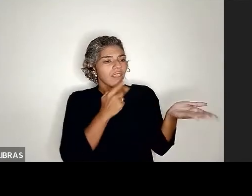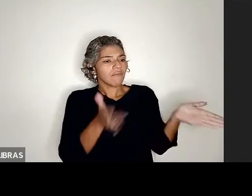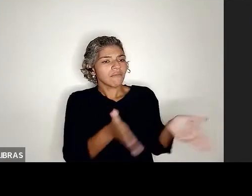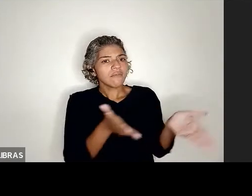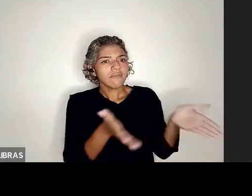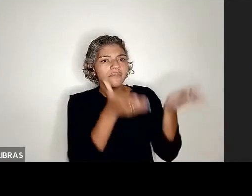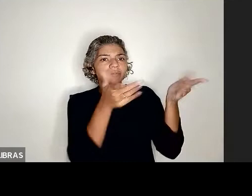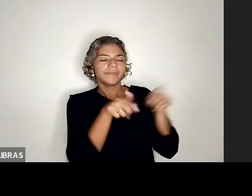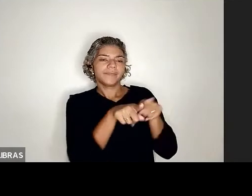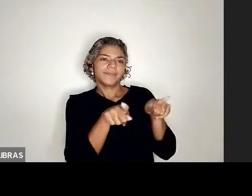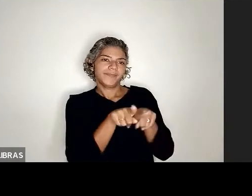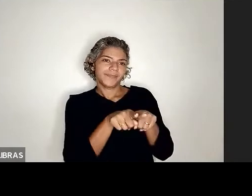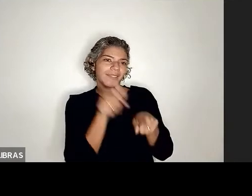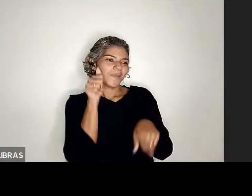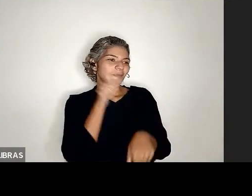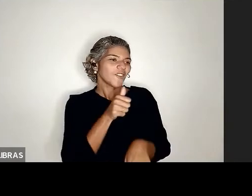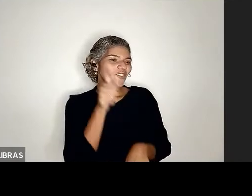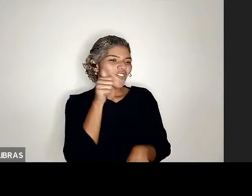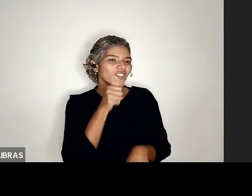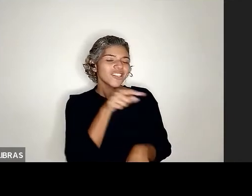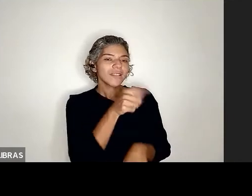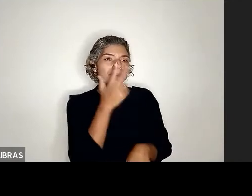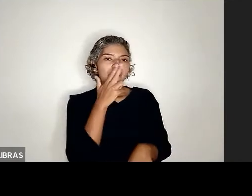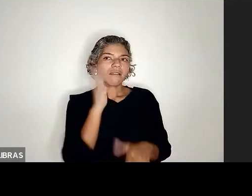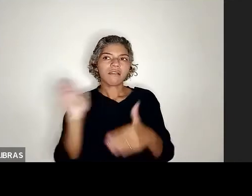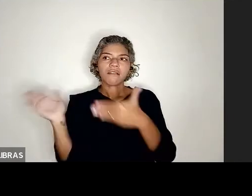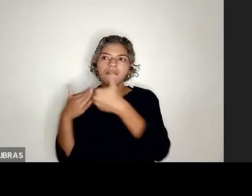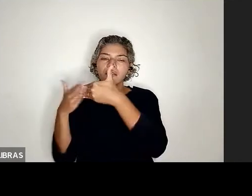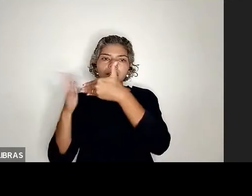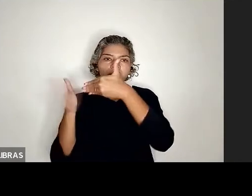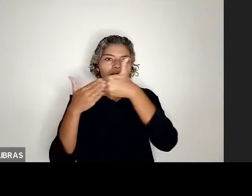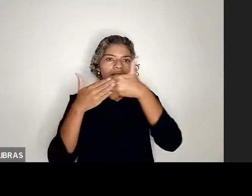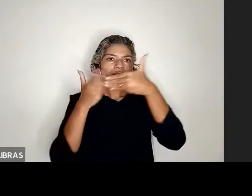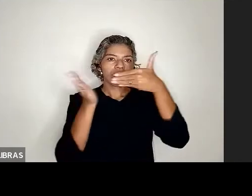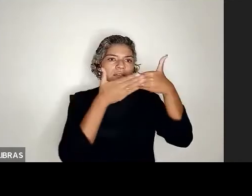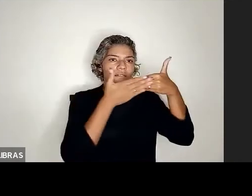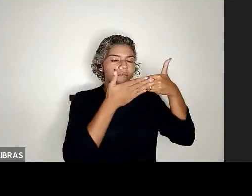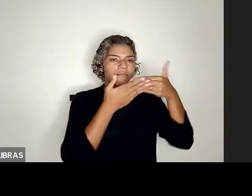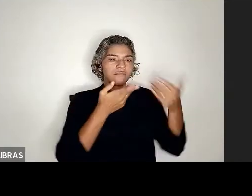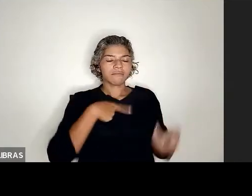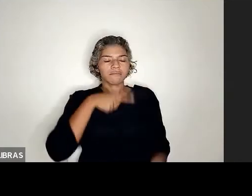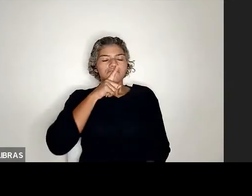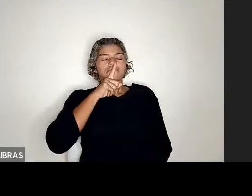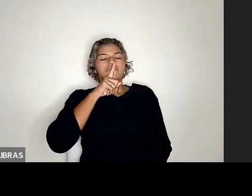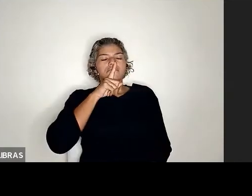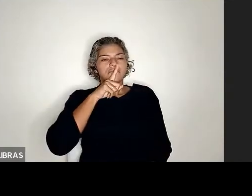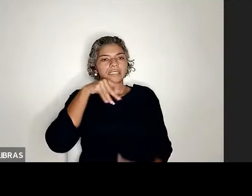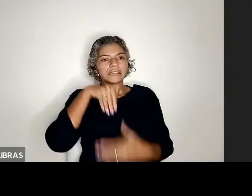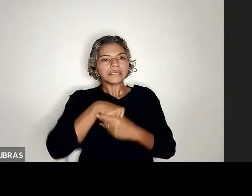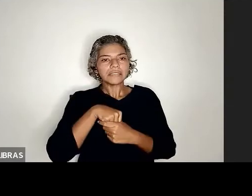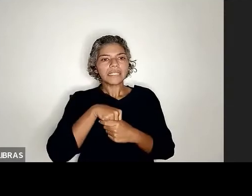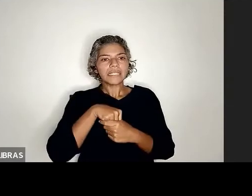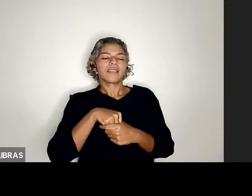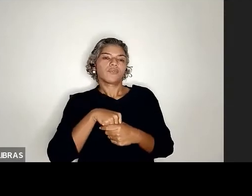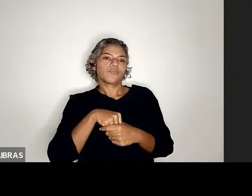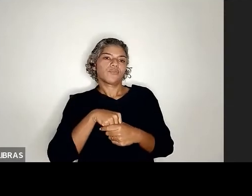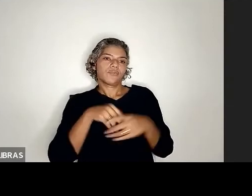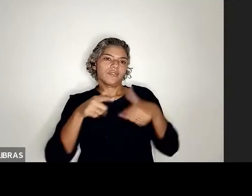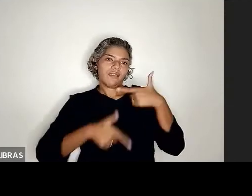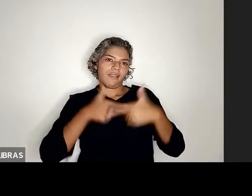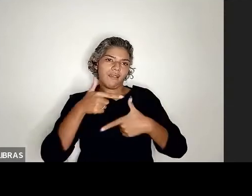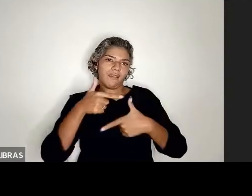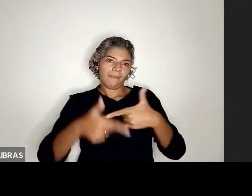estão encontrando as portas fechadas no mercado profissional e que estão sendo preteridas nos concursos públicos para os seus colegas